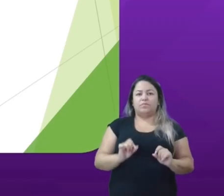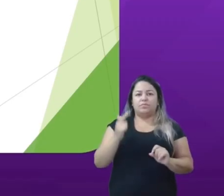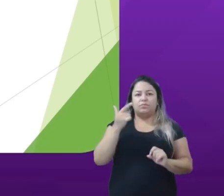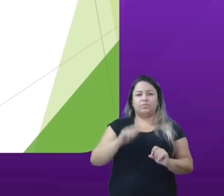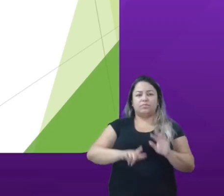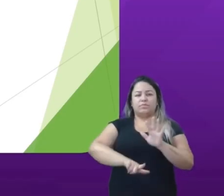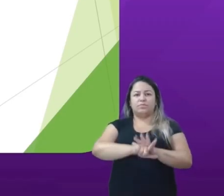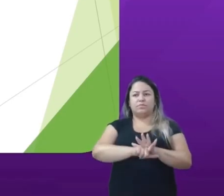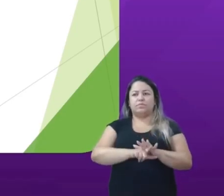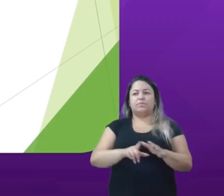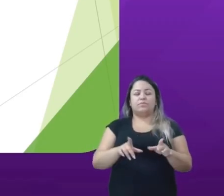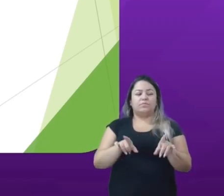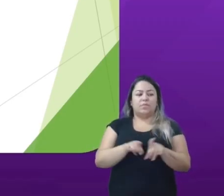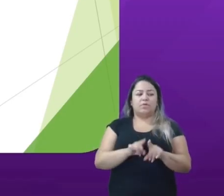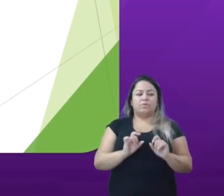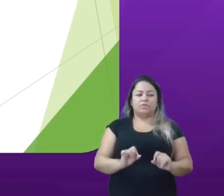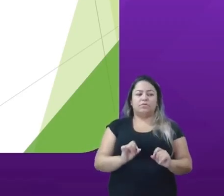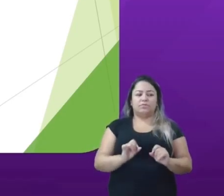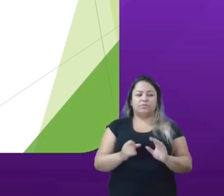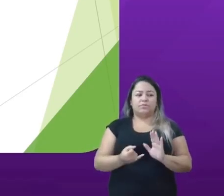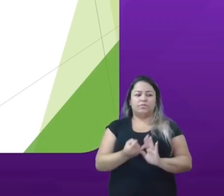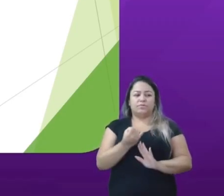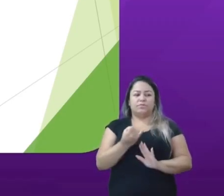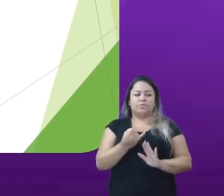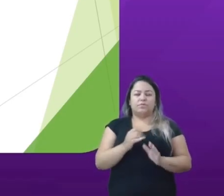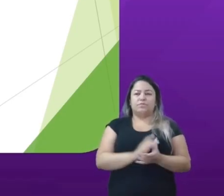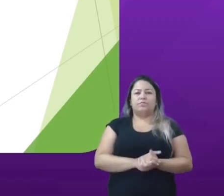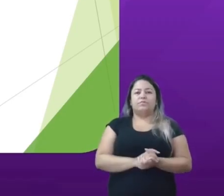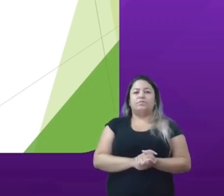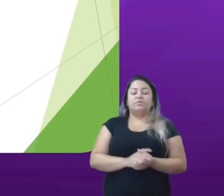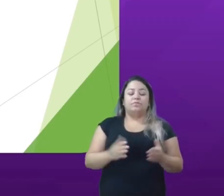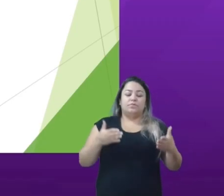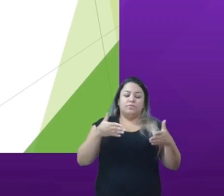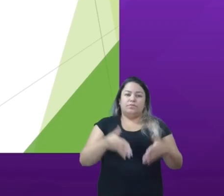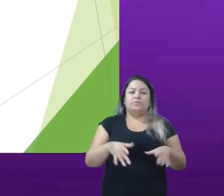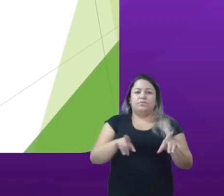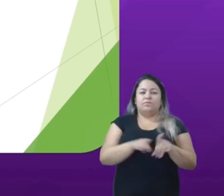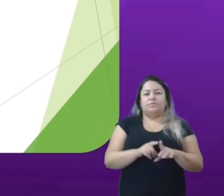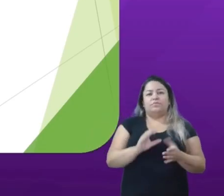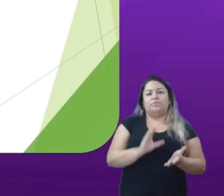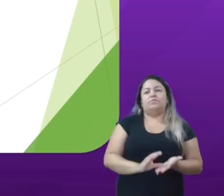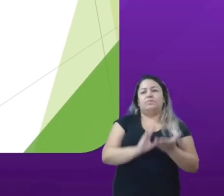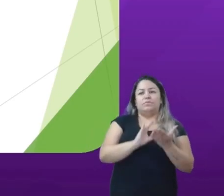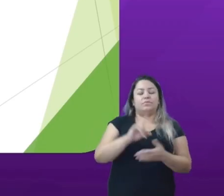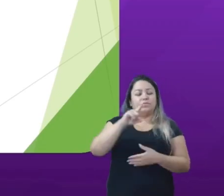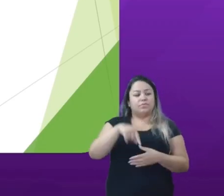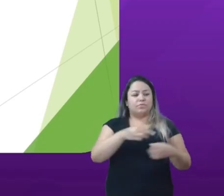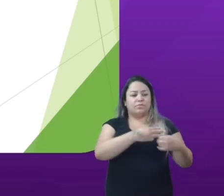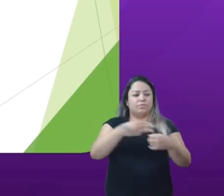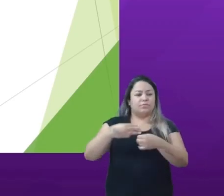dos legislativos. Os júris populares, participação nos conselhos, quer seja